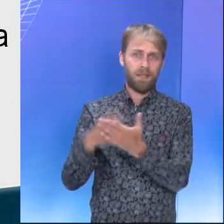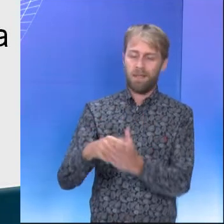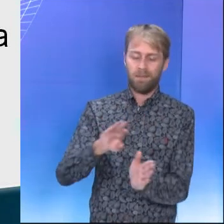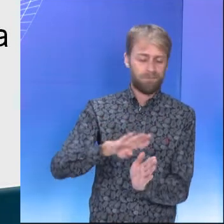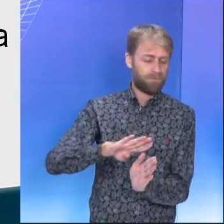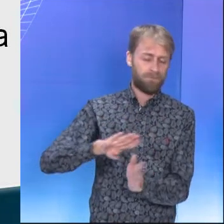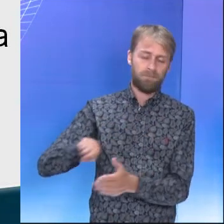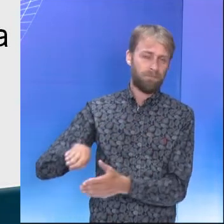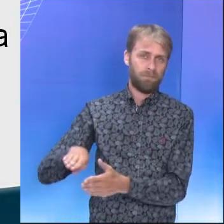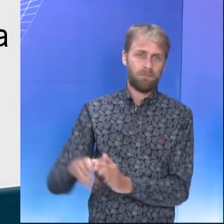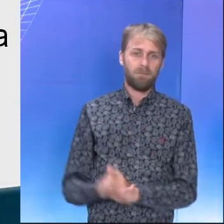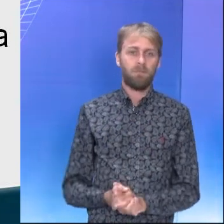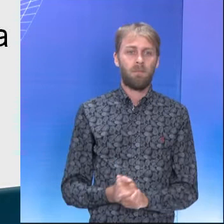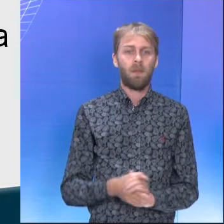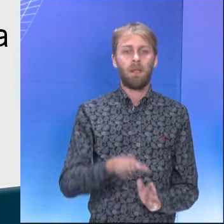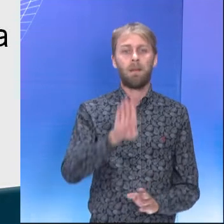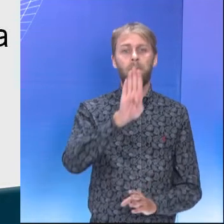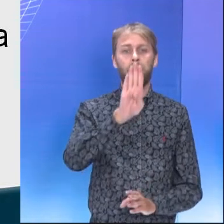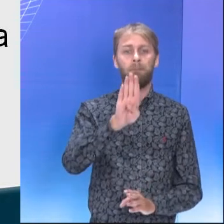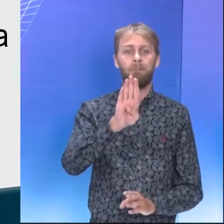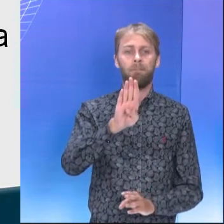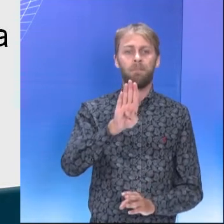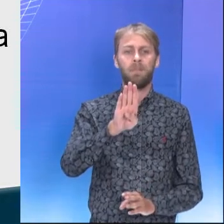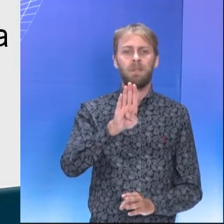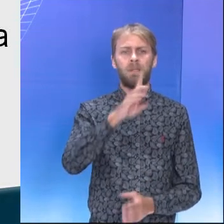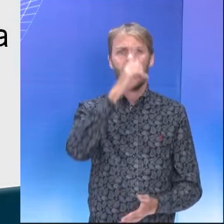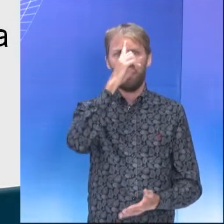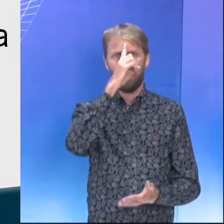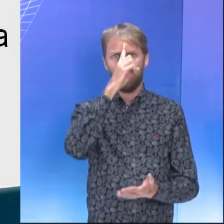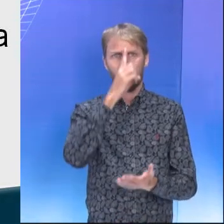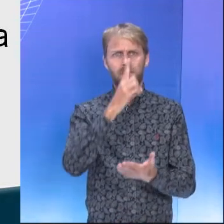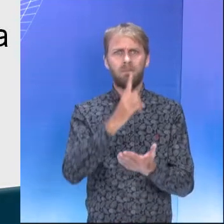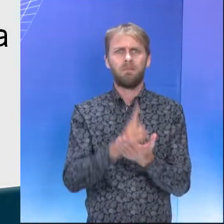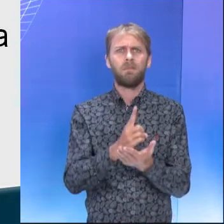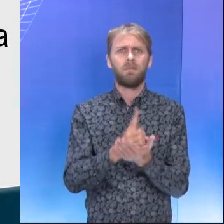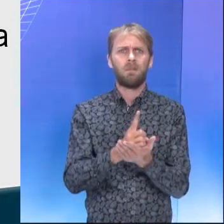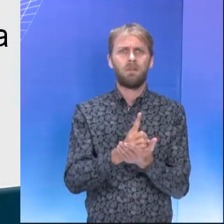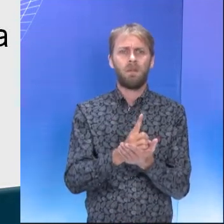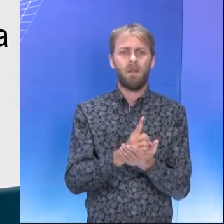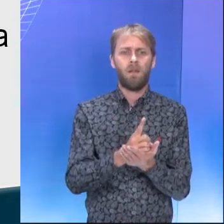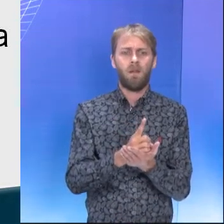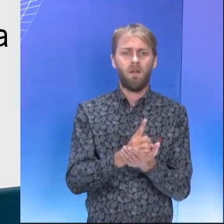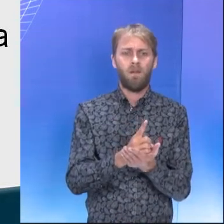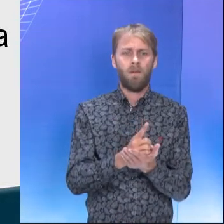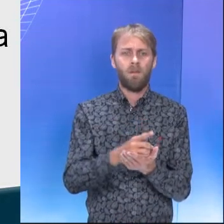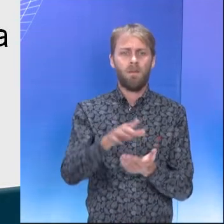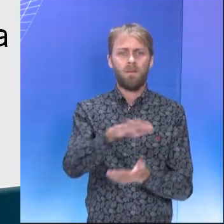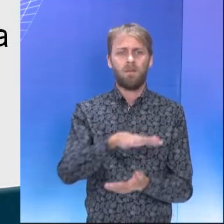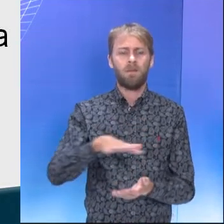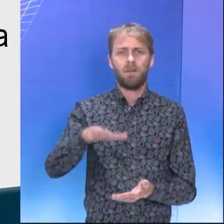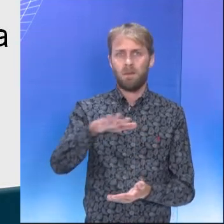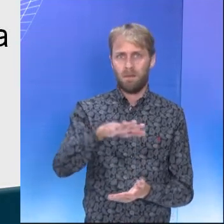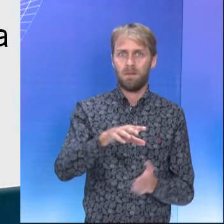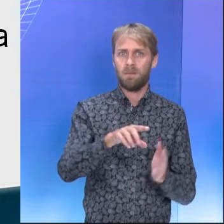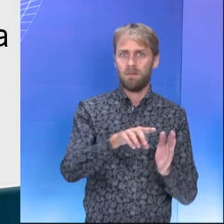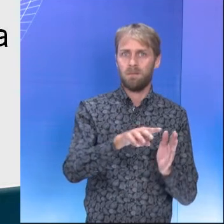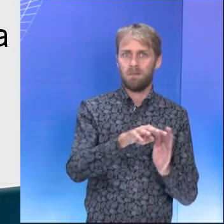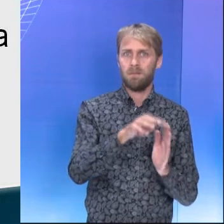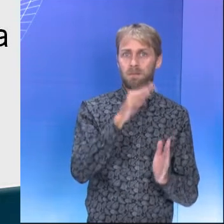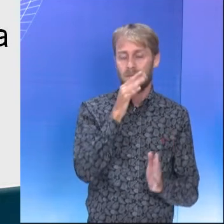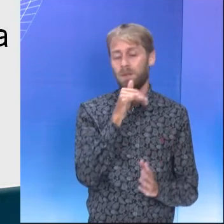alternativa estaria errada. A alternativa B fala que as comunidades do texto citado